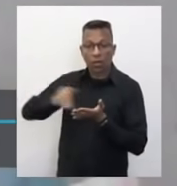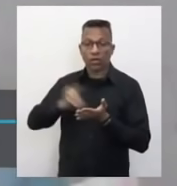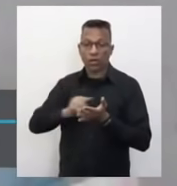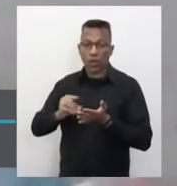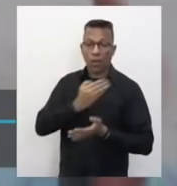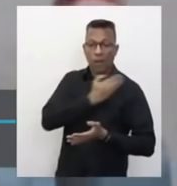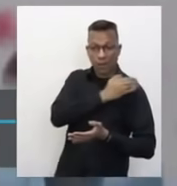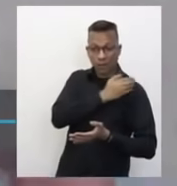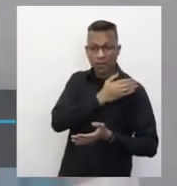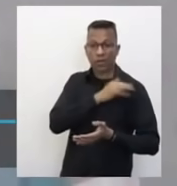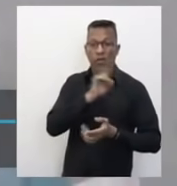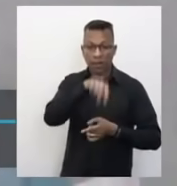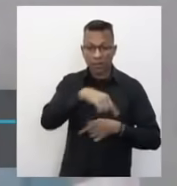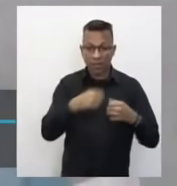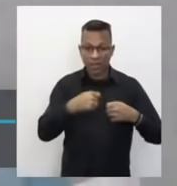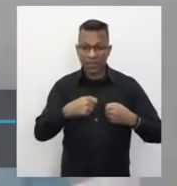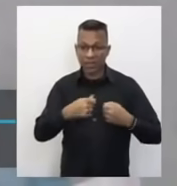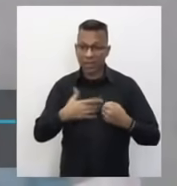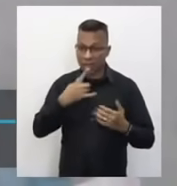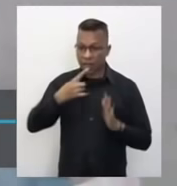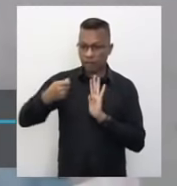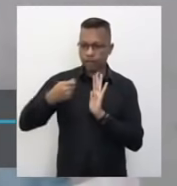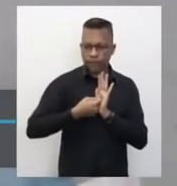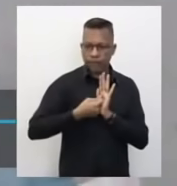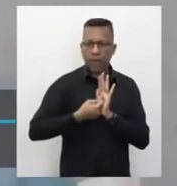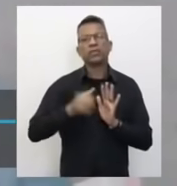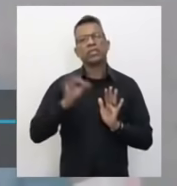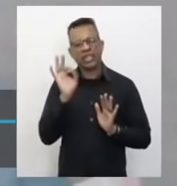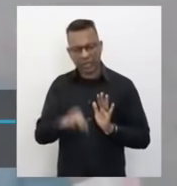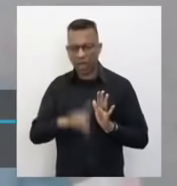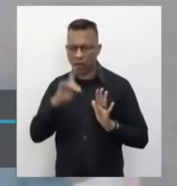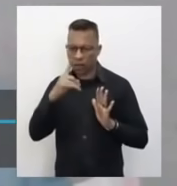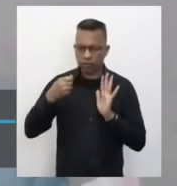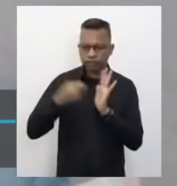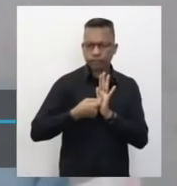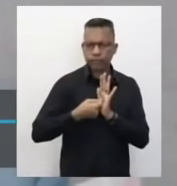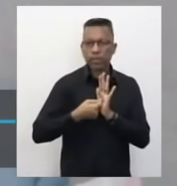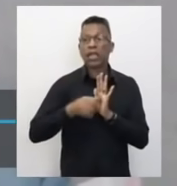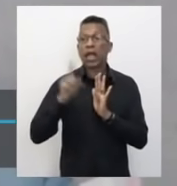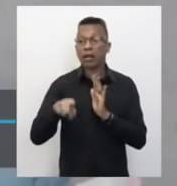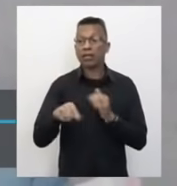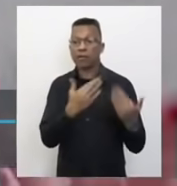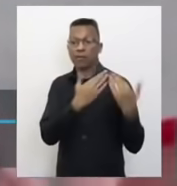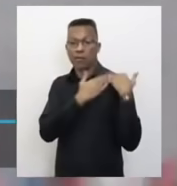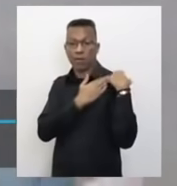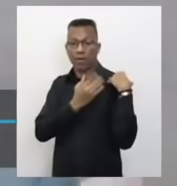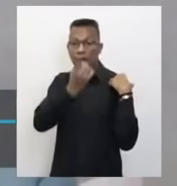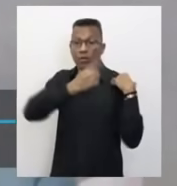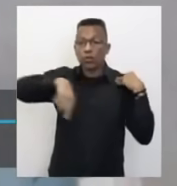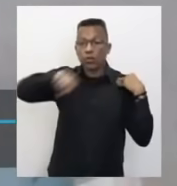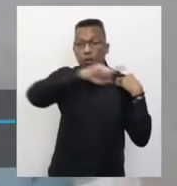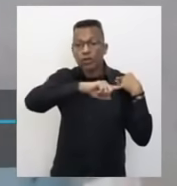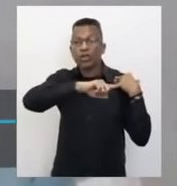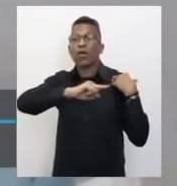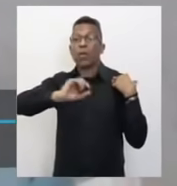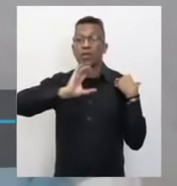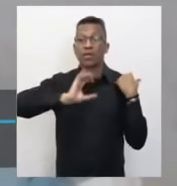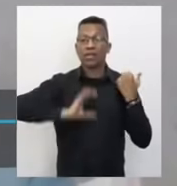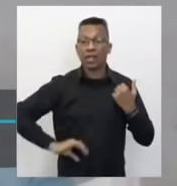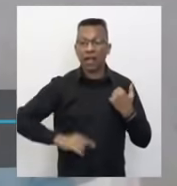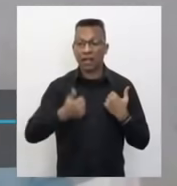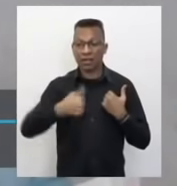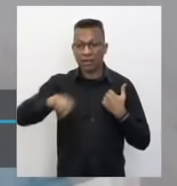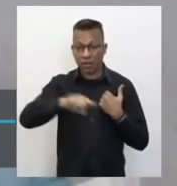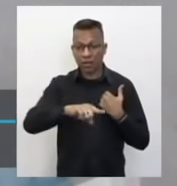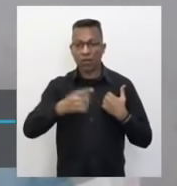mereça ser denunciado, denuncie. Porque esse é o nosso papel como cidadão, e é assim que nós queremos que vocês sejam